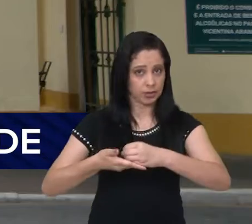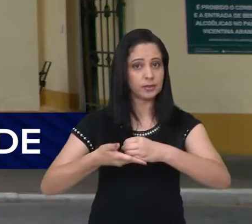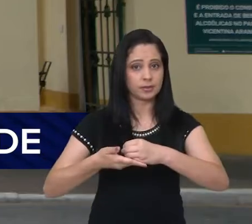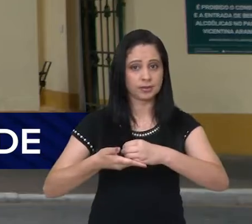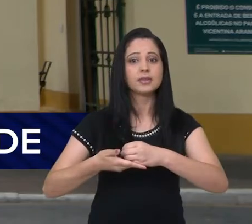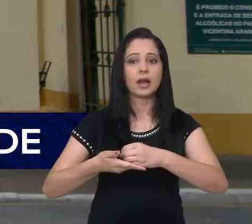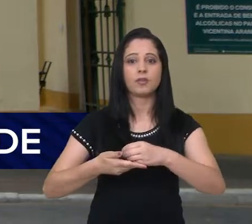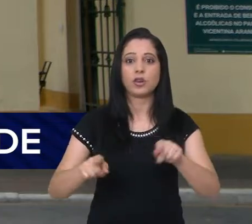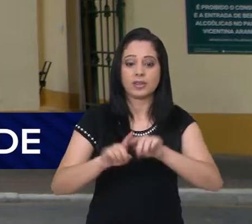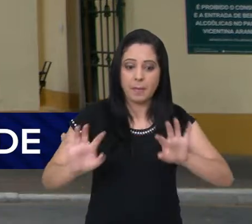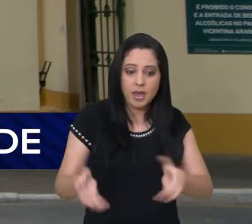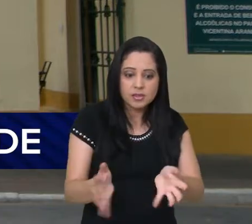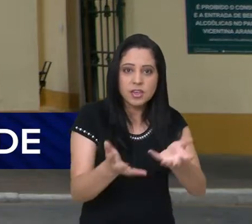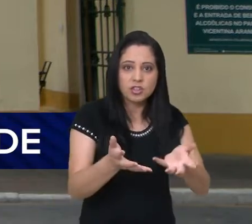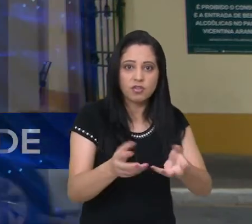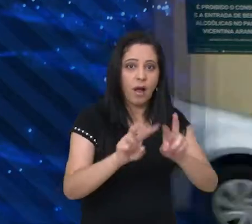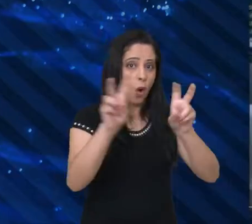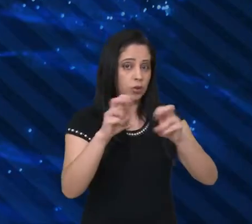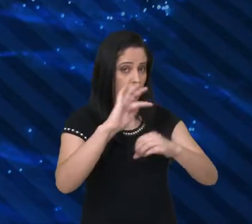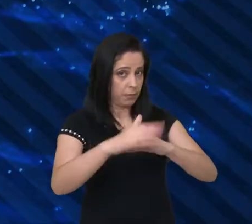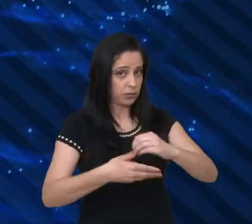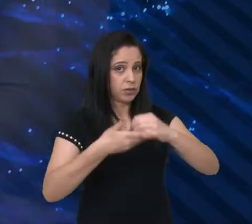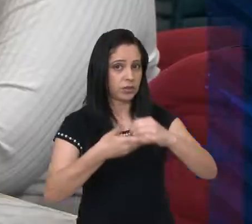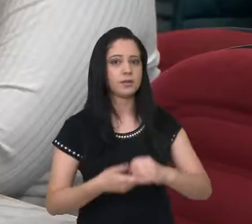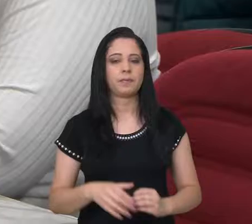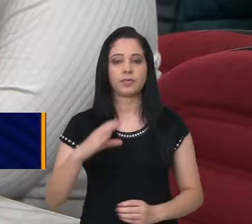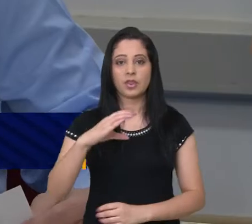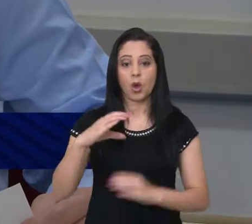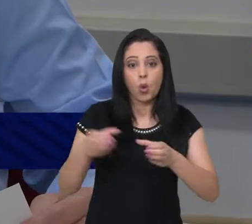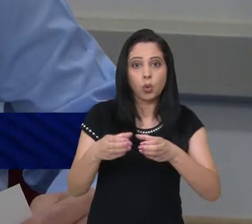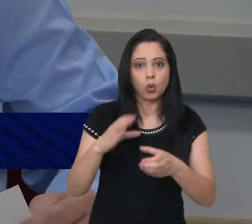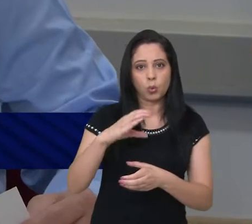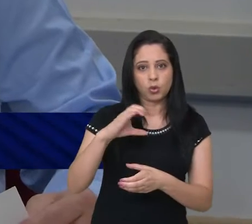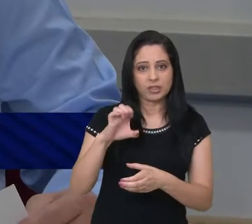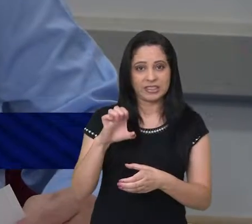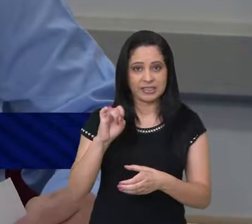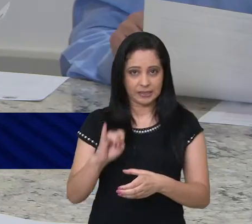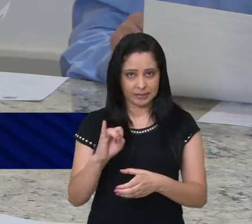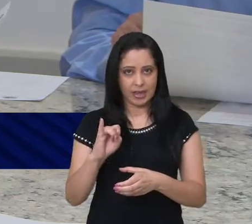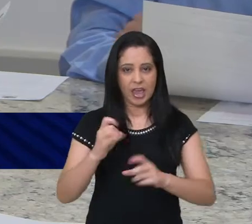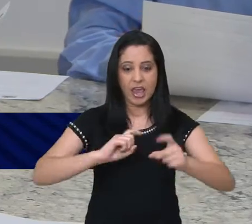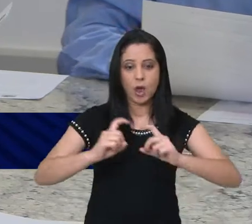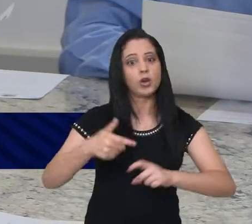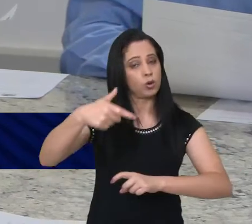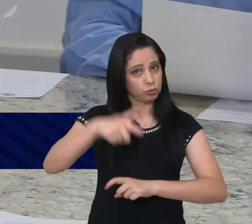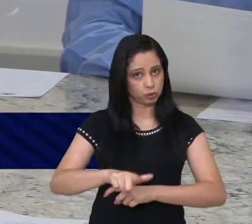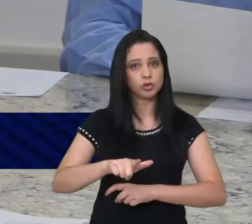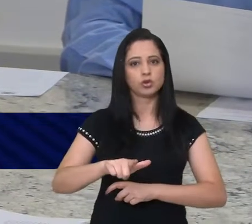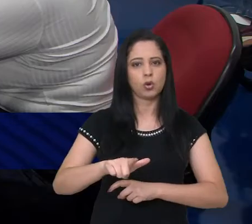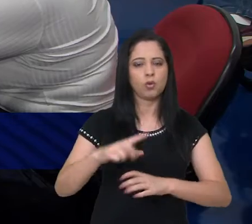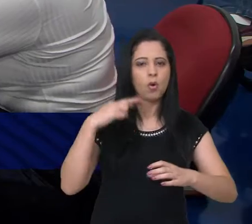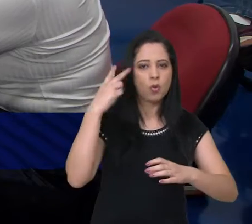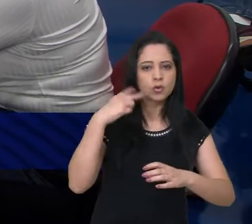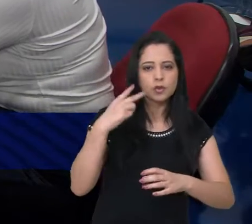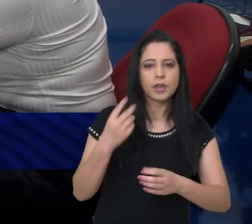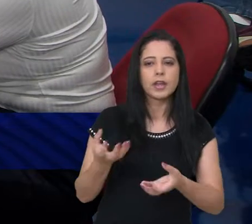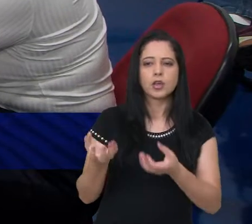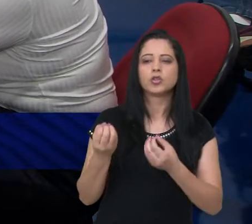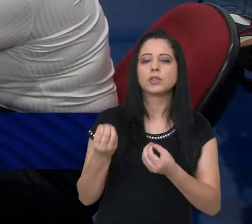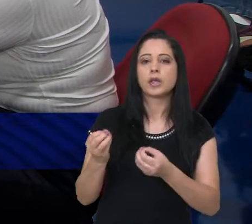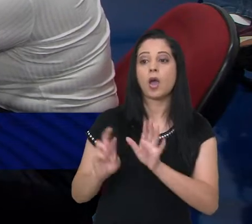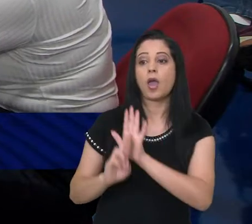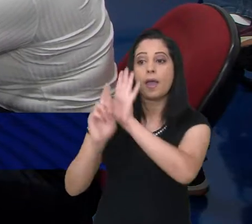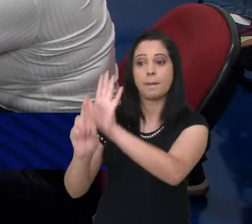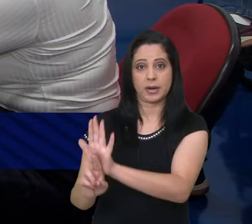e ainda incentivar a sustentabilidade. SEI da Sabesp realiza nova reunião. Vereadores membros esperam ouvir representantes